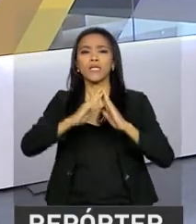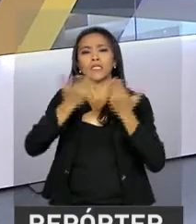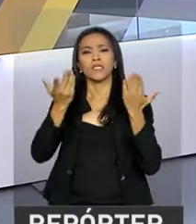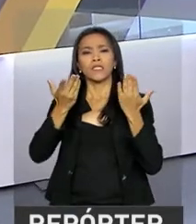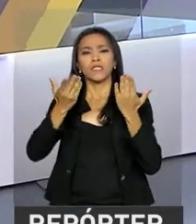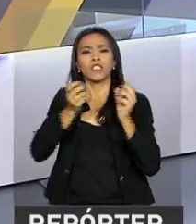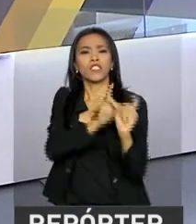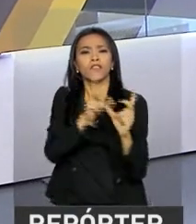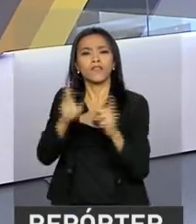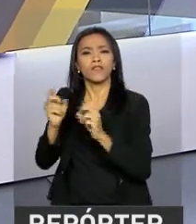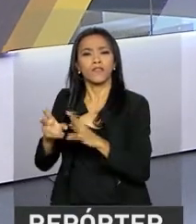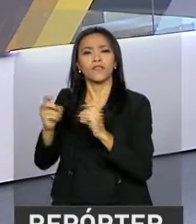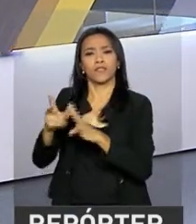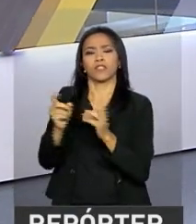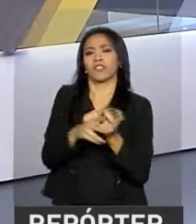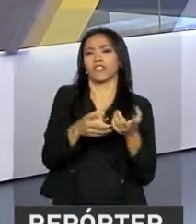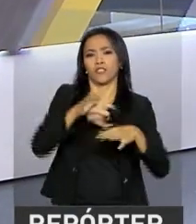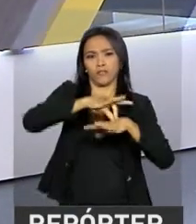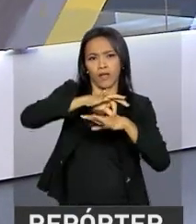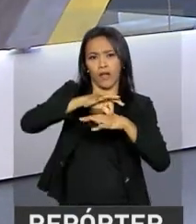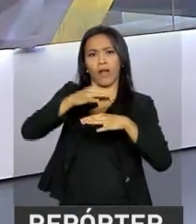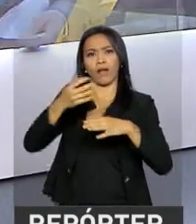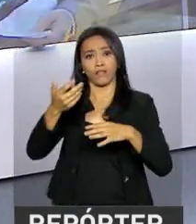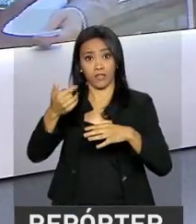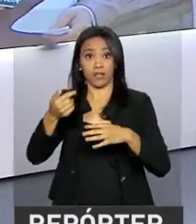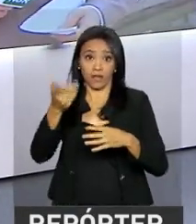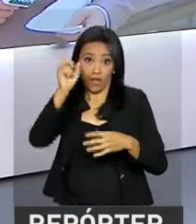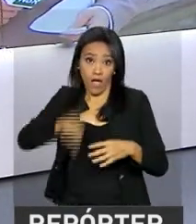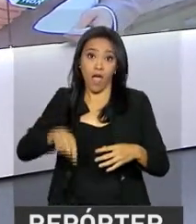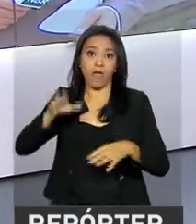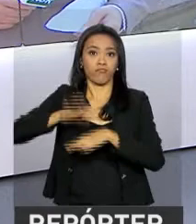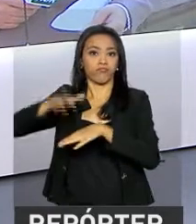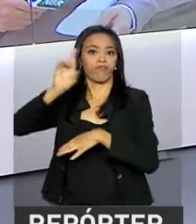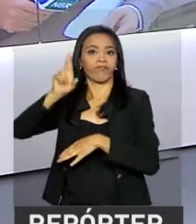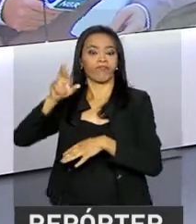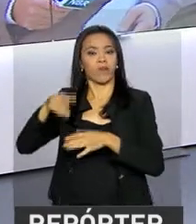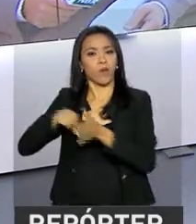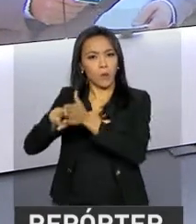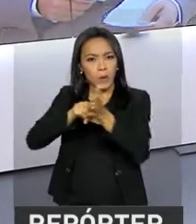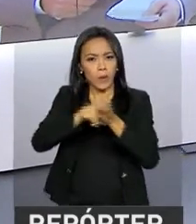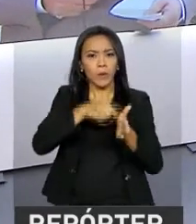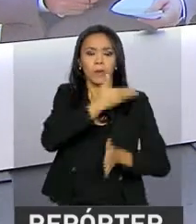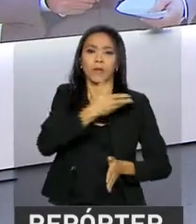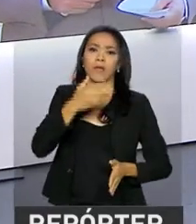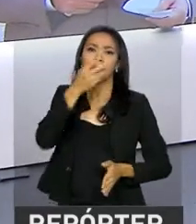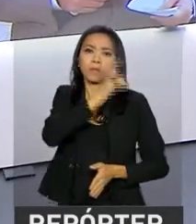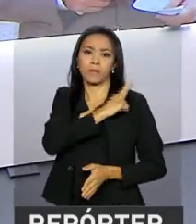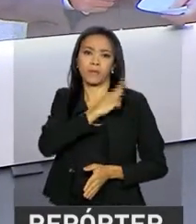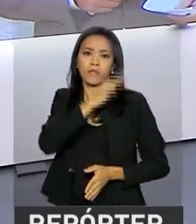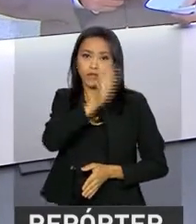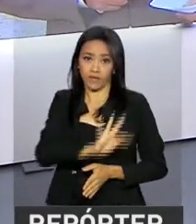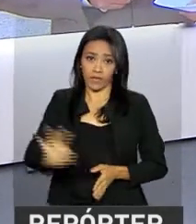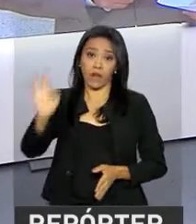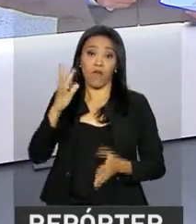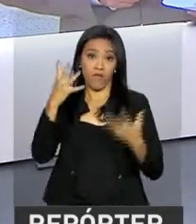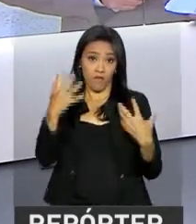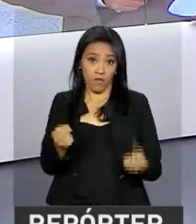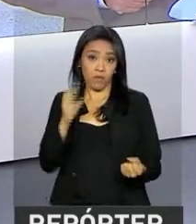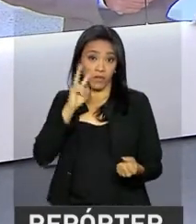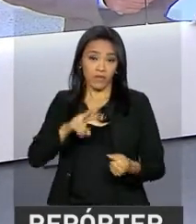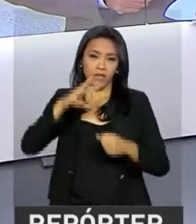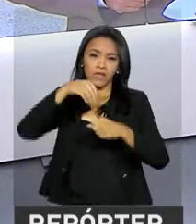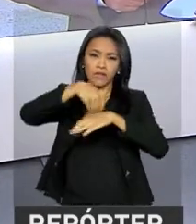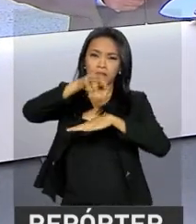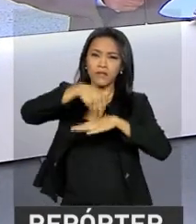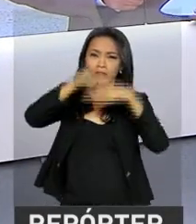da polícia federal vamos ver vou conversar com o repórter joão pedro neto que está no palácio do planalto e tem as informações para a gente